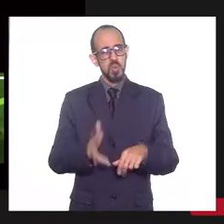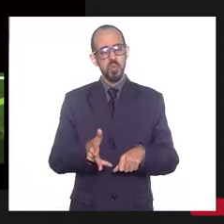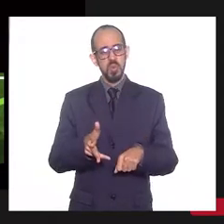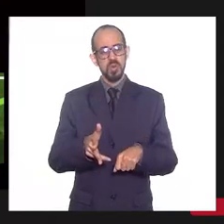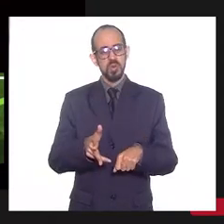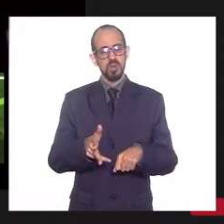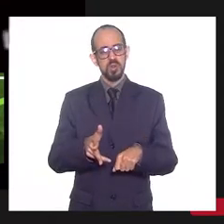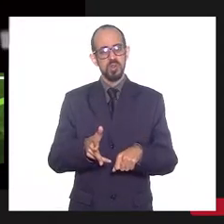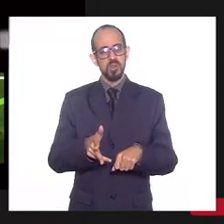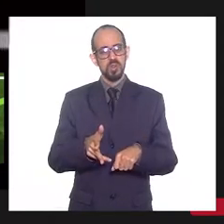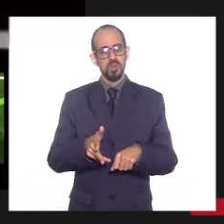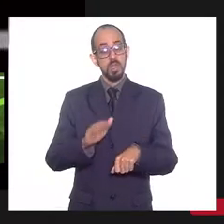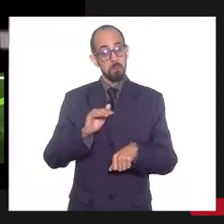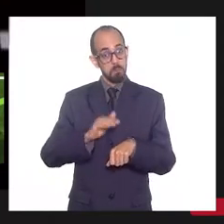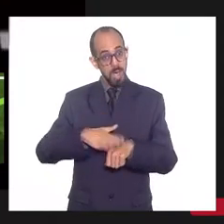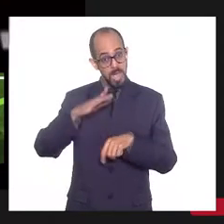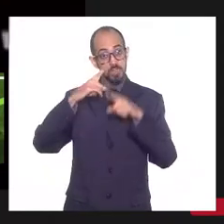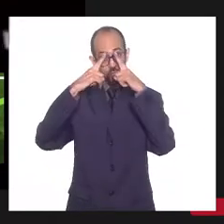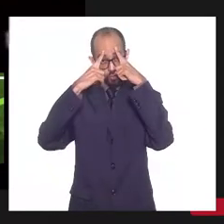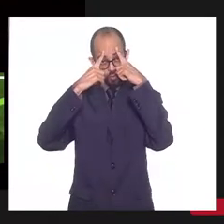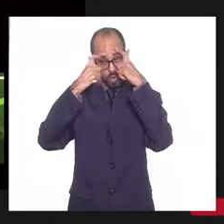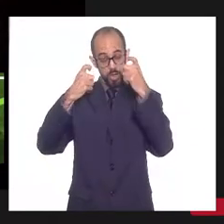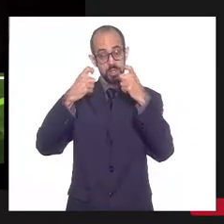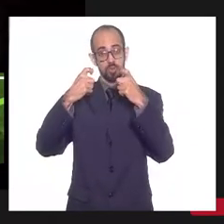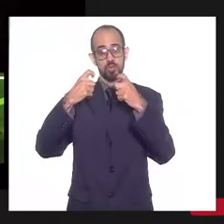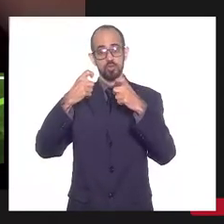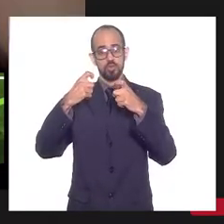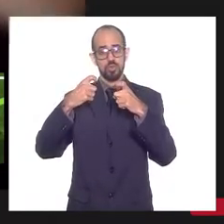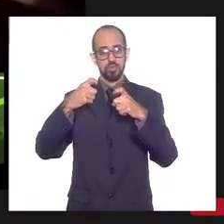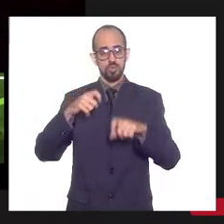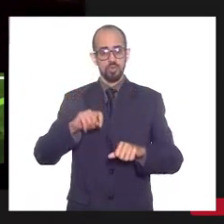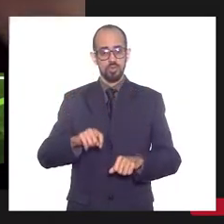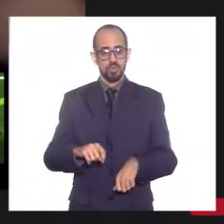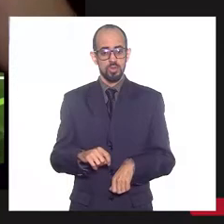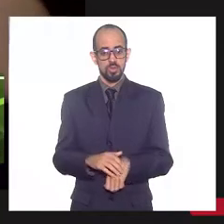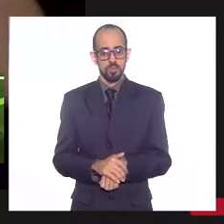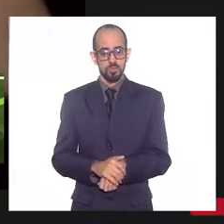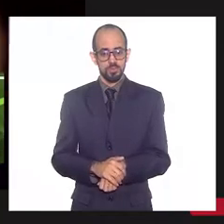vez mais profundos cada vez mais violentos